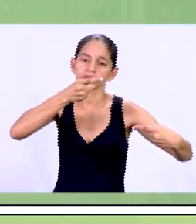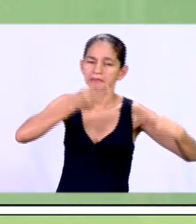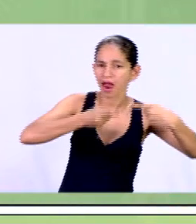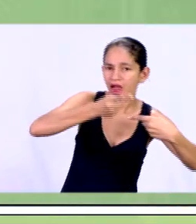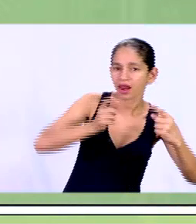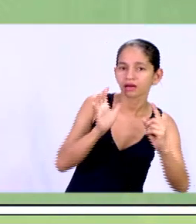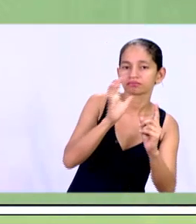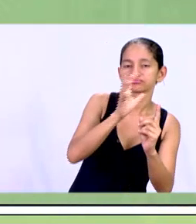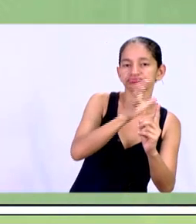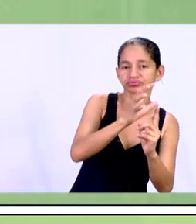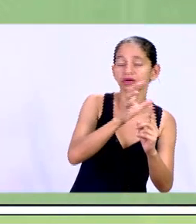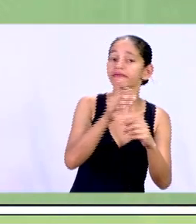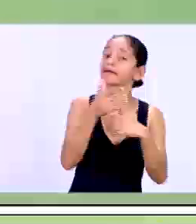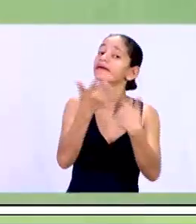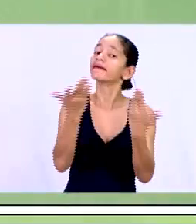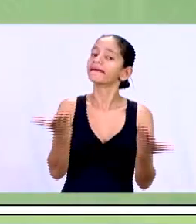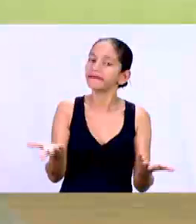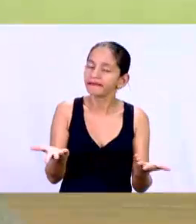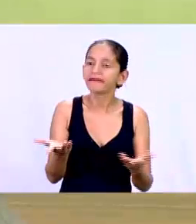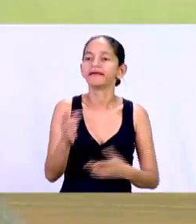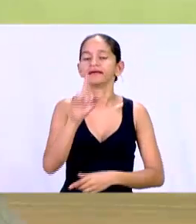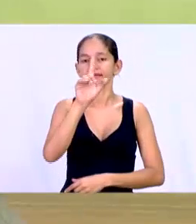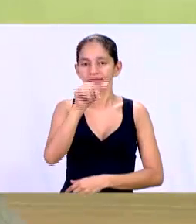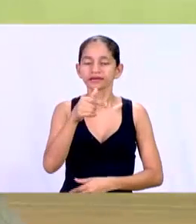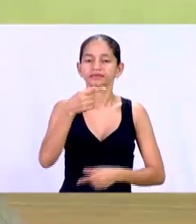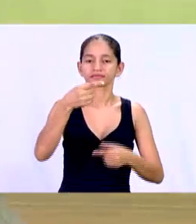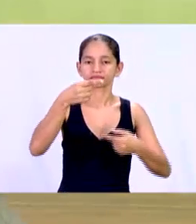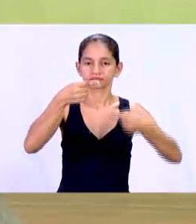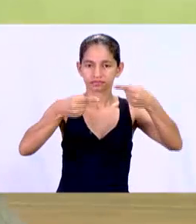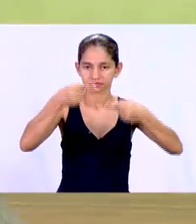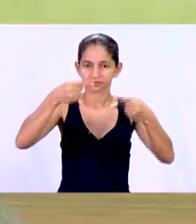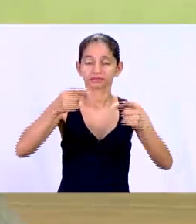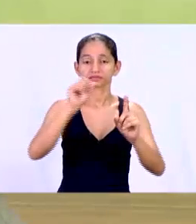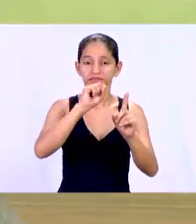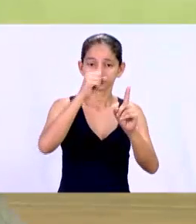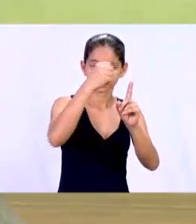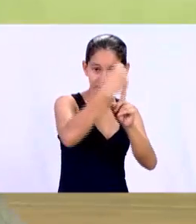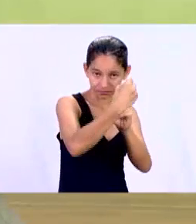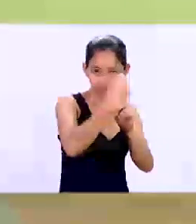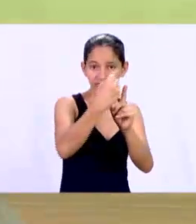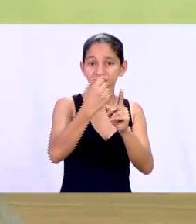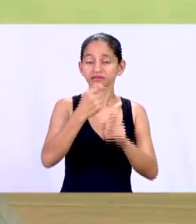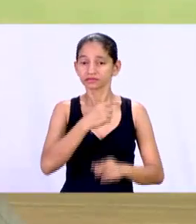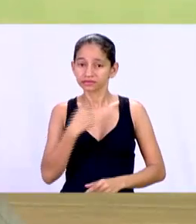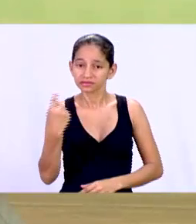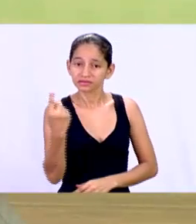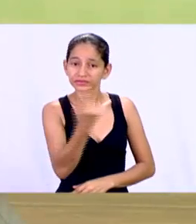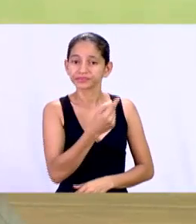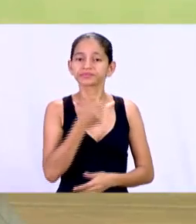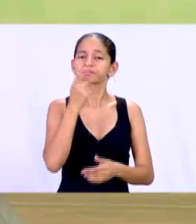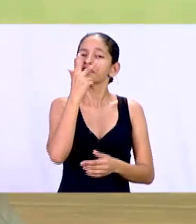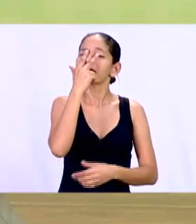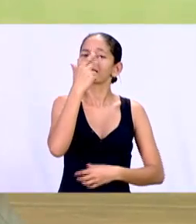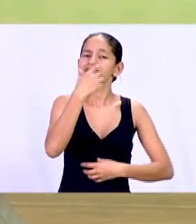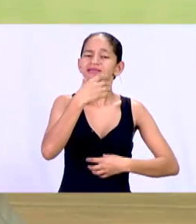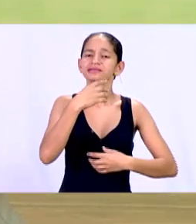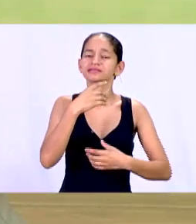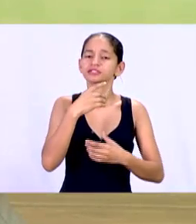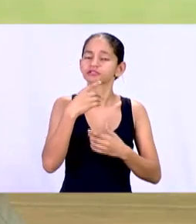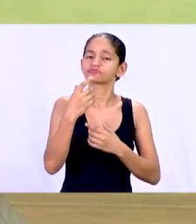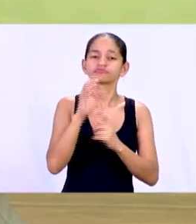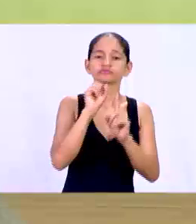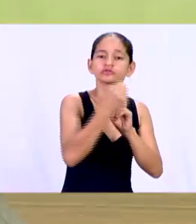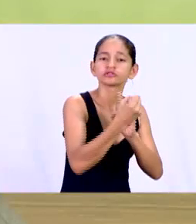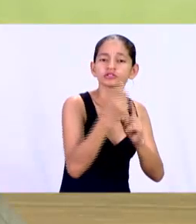discurso dominante. O que quer dizer esse discurso dominante? A sociedade em si, ela nos obriga ou nos